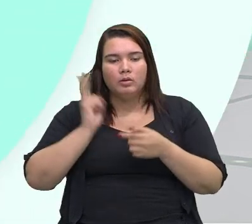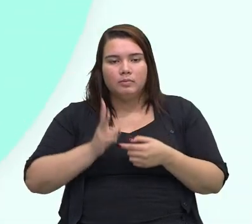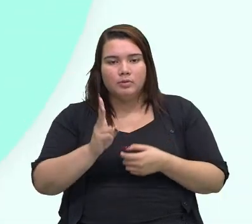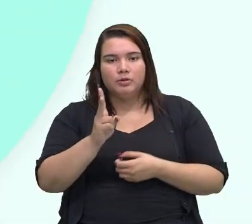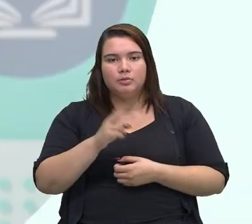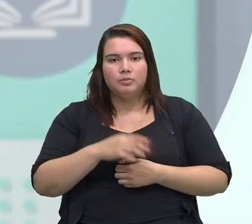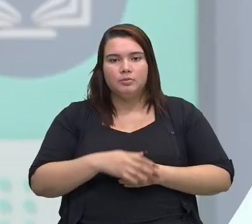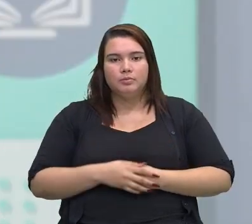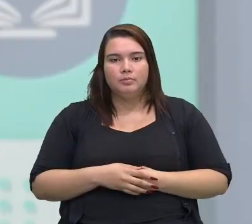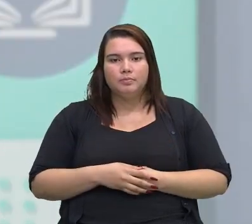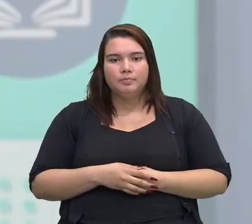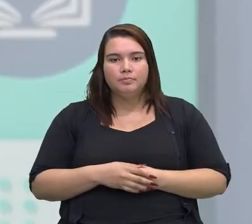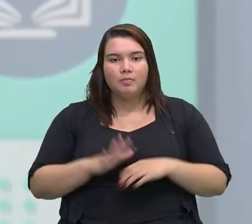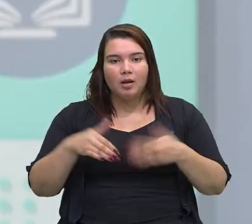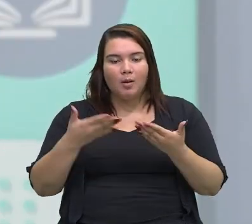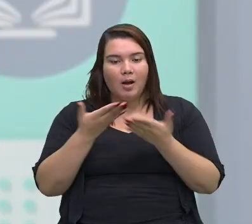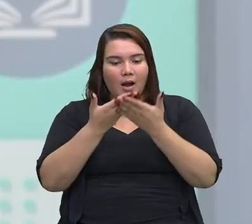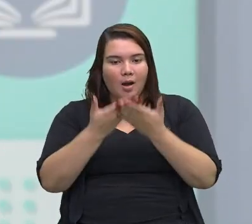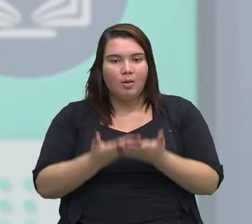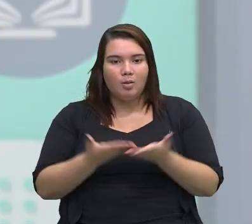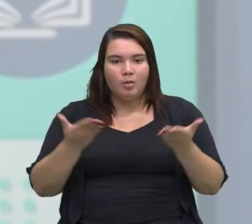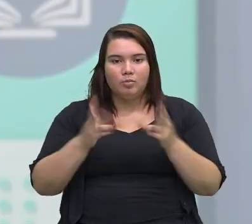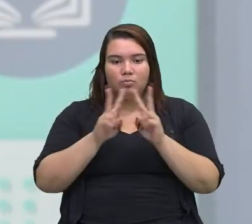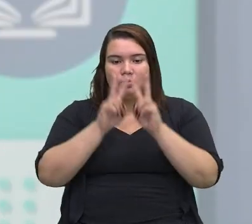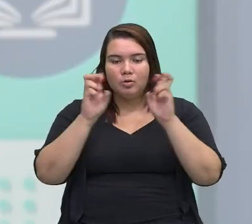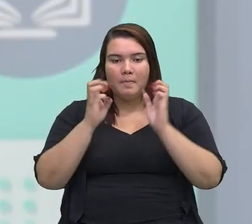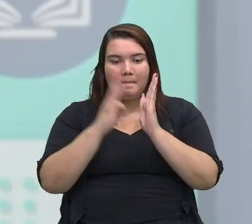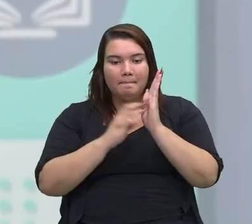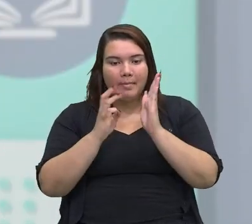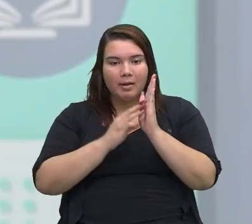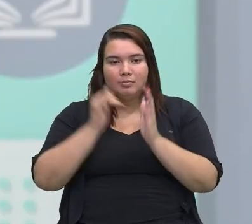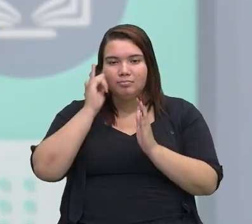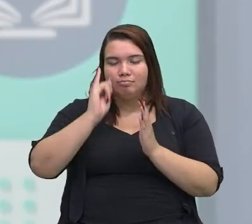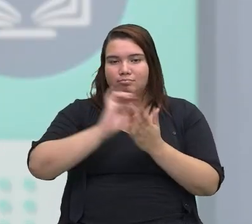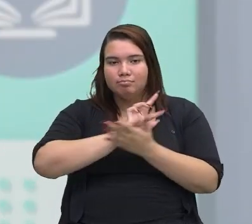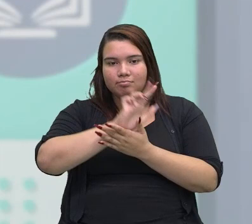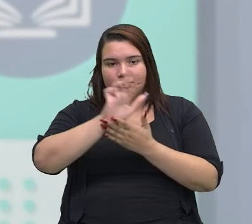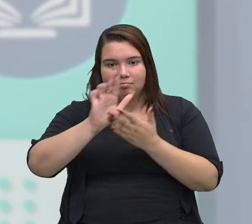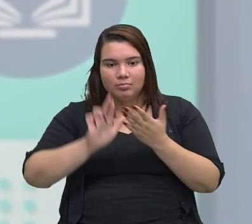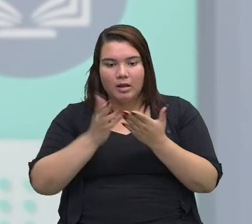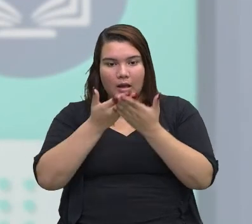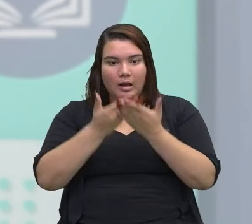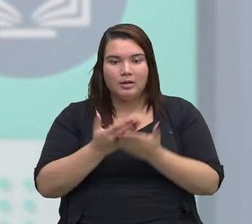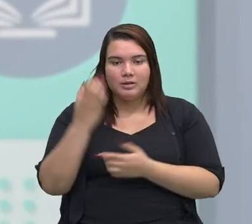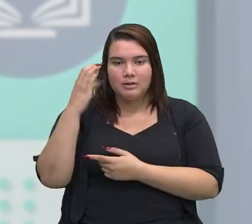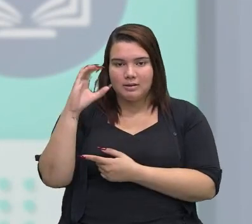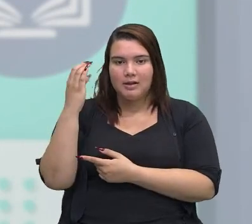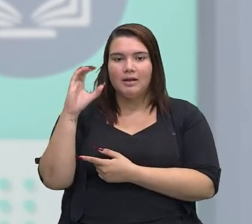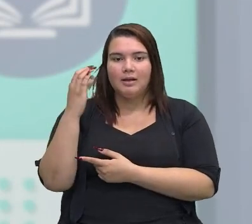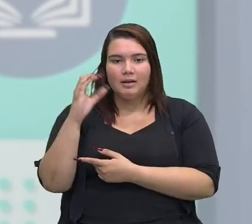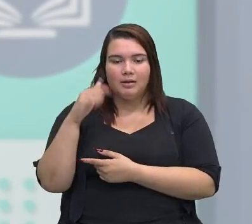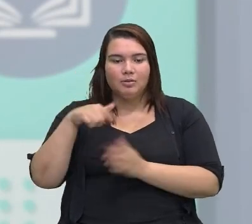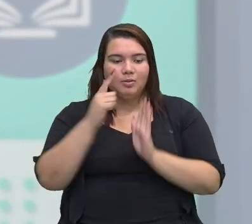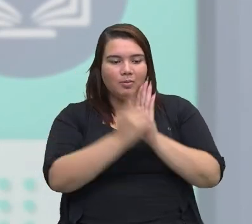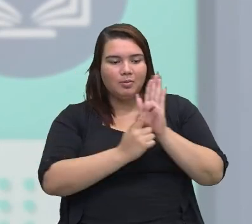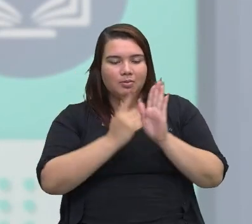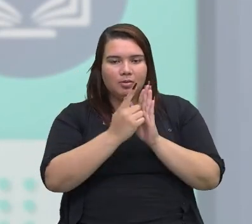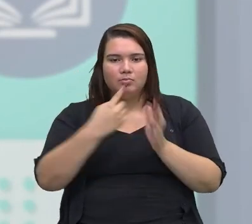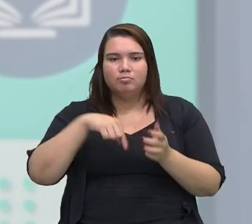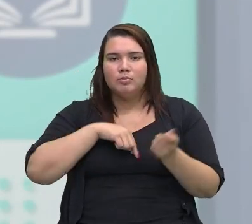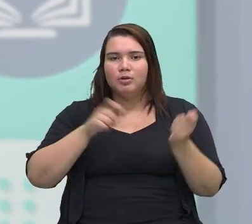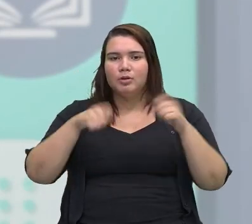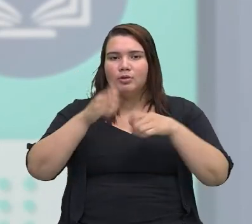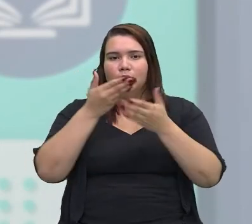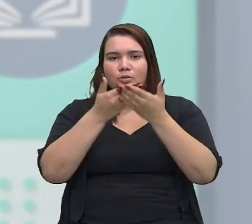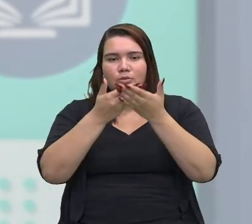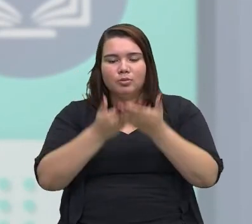definitivos. Então, essa foi a nossa aula sobre os métodos contraceptivos, nossa aula de ciências aí do Contraturno, onde a gente pôde conhecer um pouco